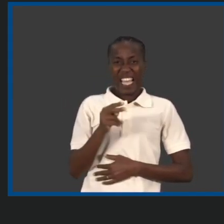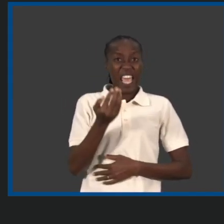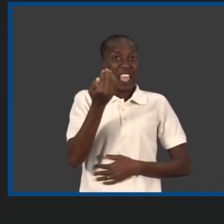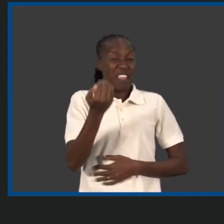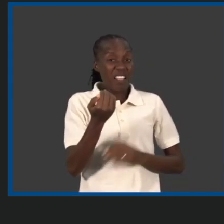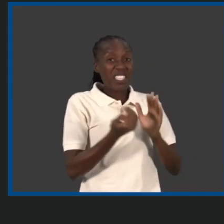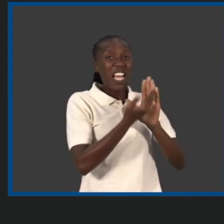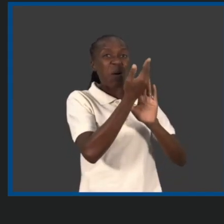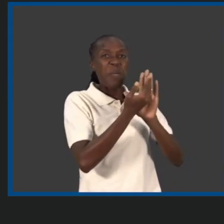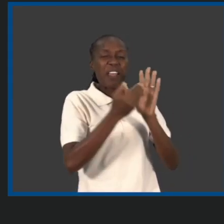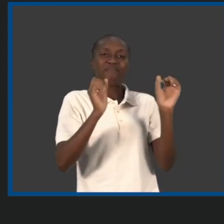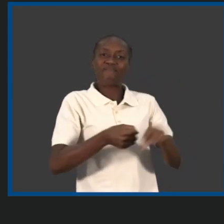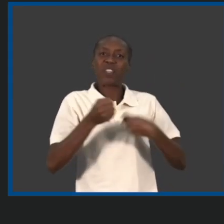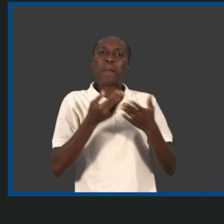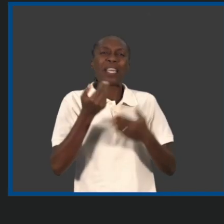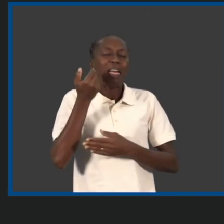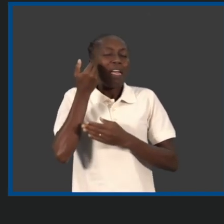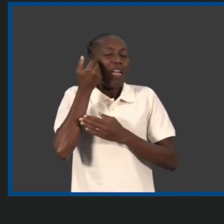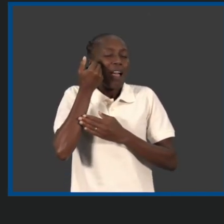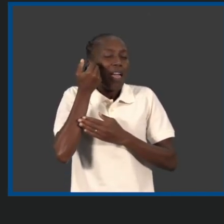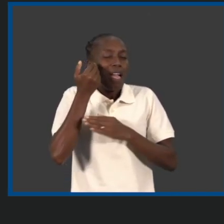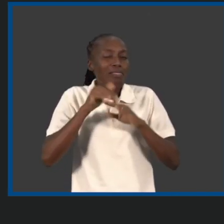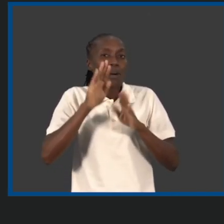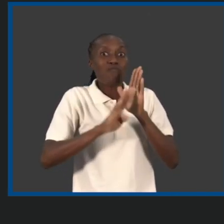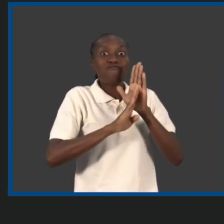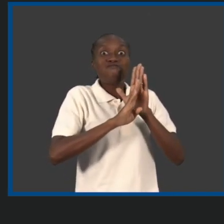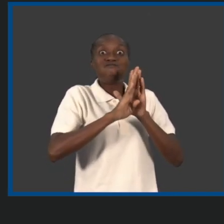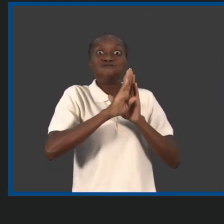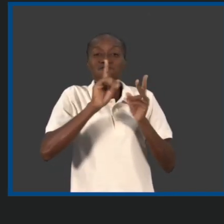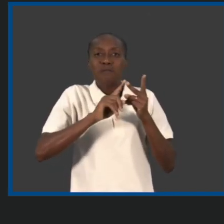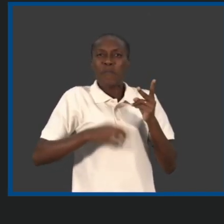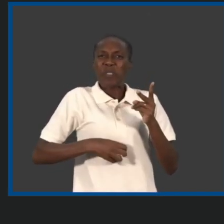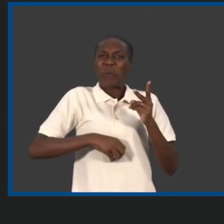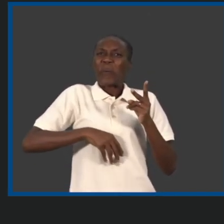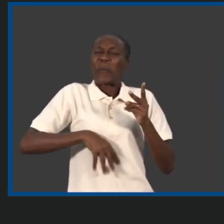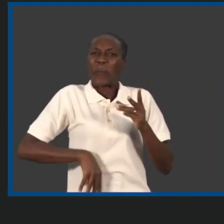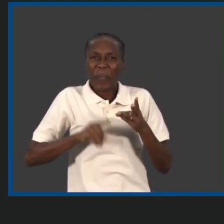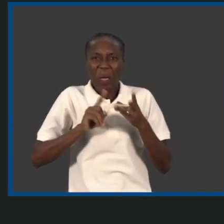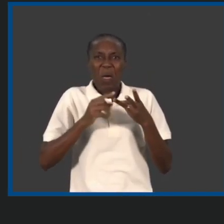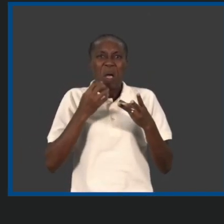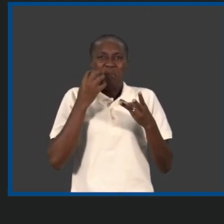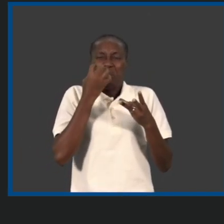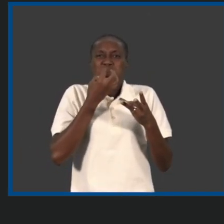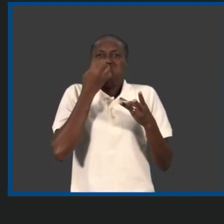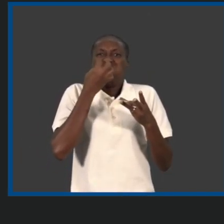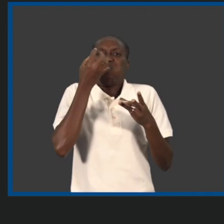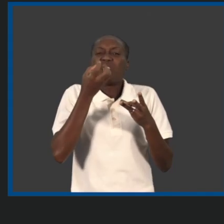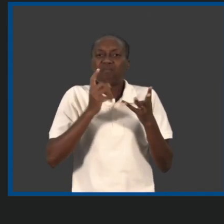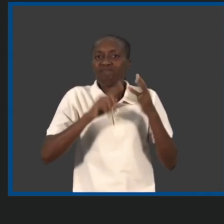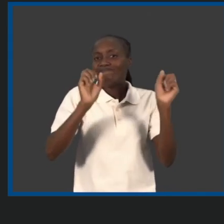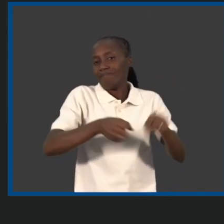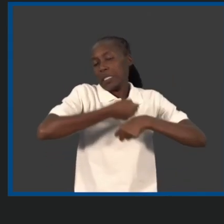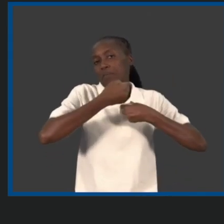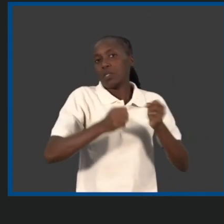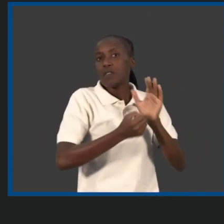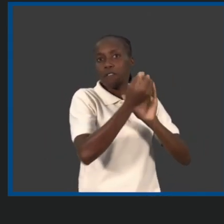uma criança que tinha febres muito altas. tinha diarreia aguda, convulsionava. Ela não podia operar.